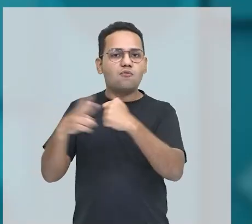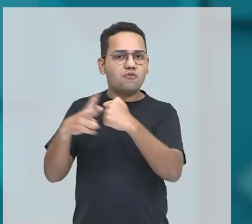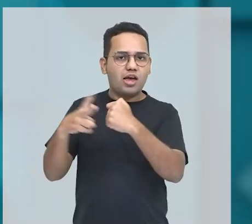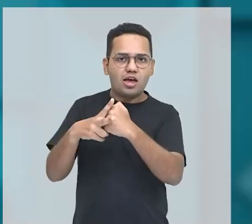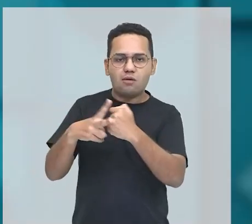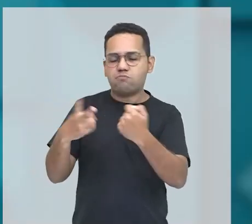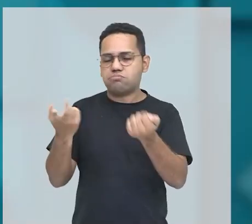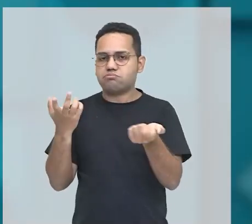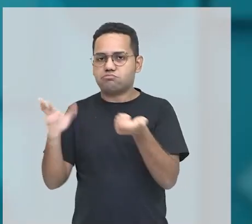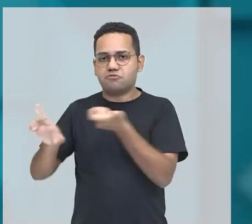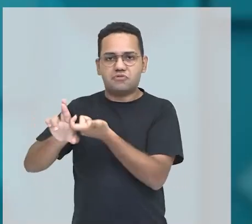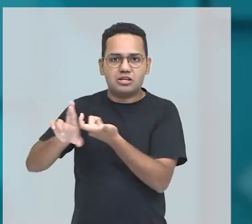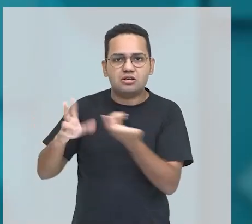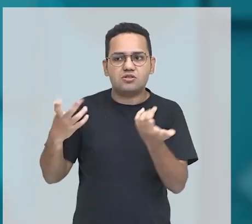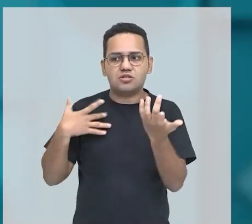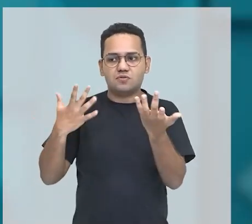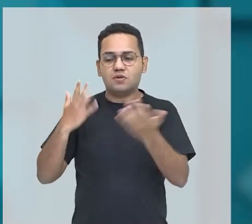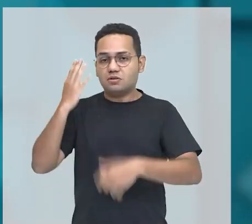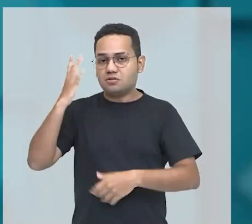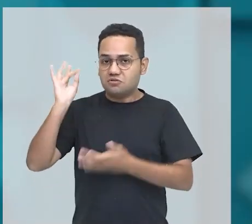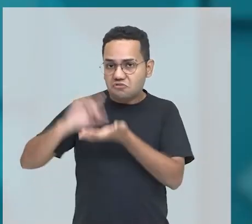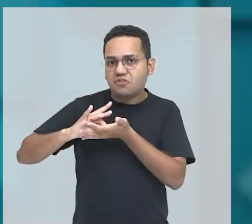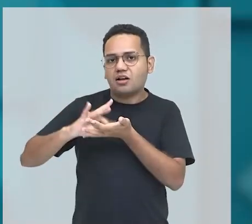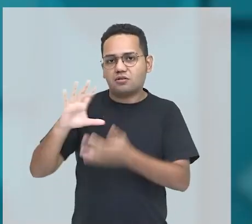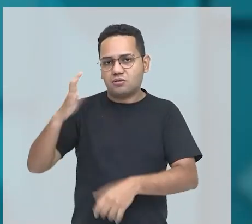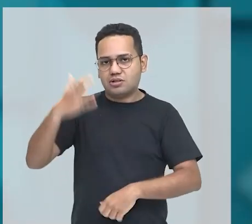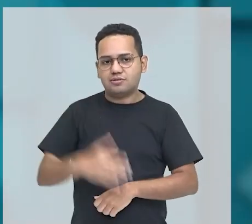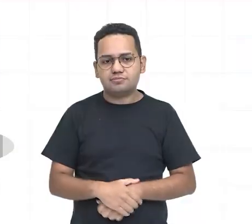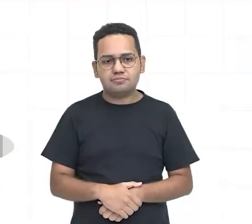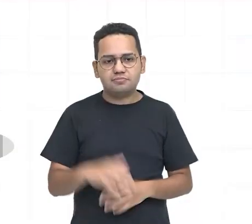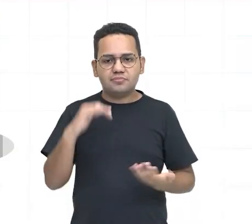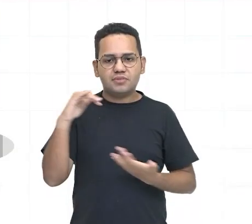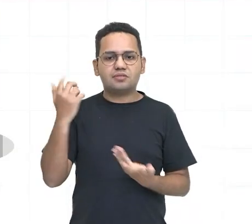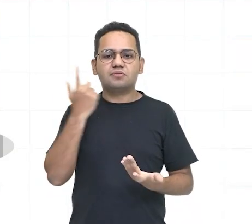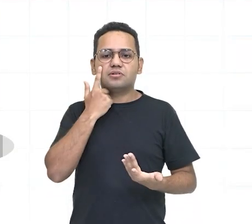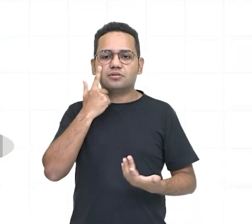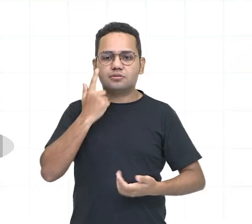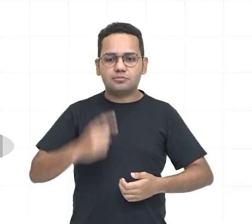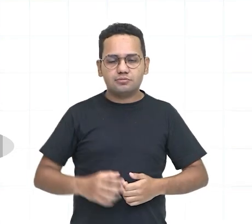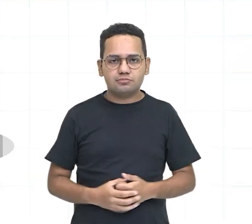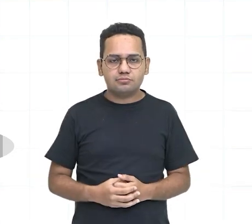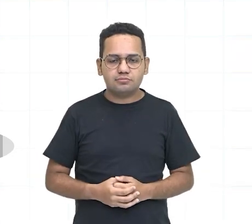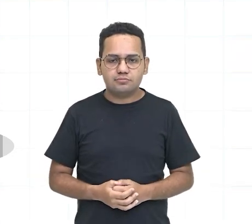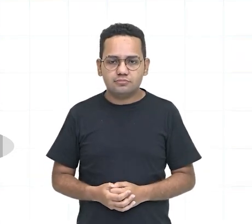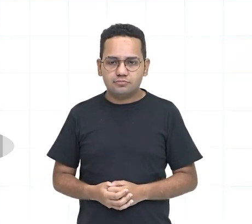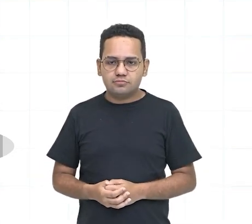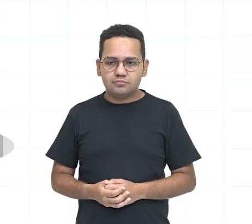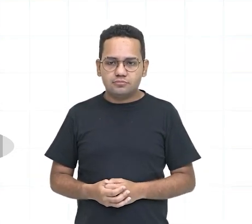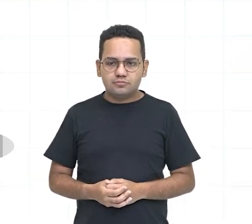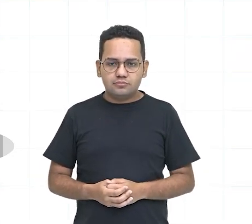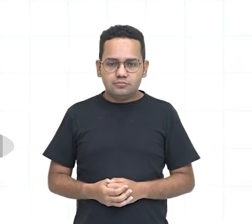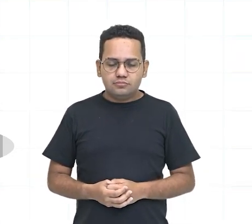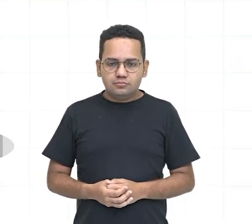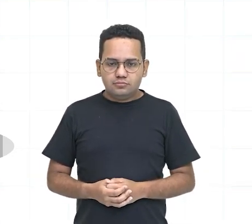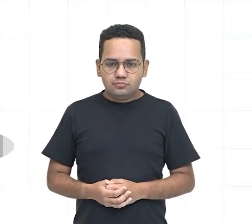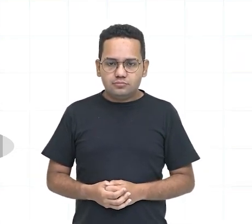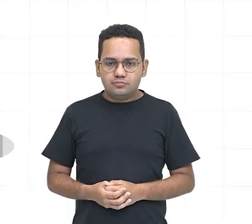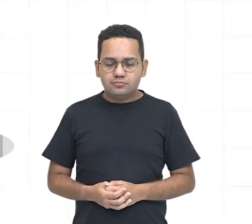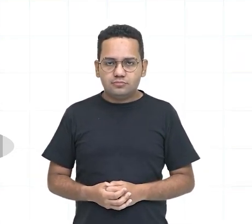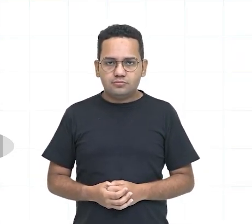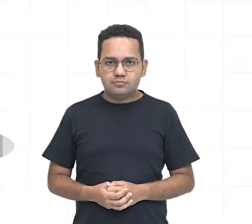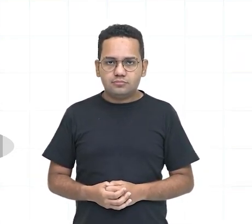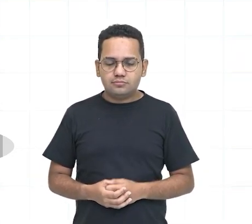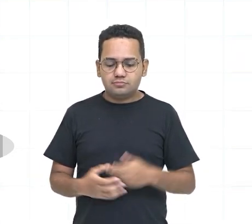ver a definição de cada um desses verbos modais, que não são muitos. Então, os modal verbs, verbos modais, nós